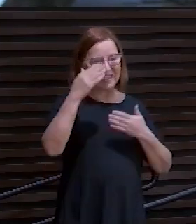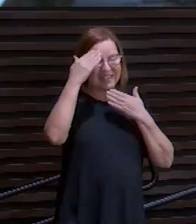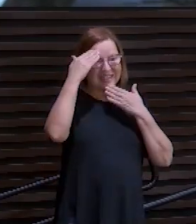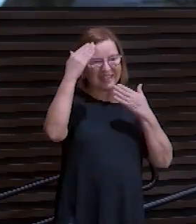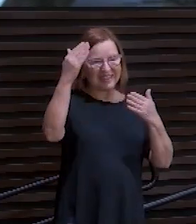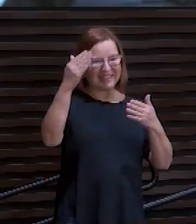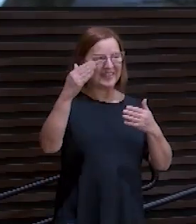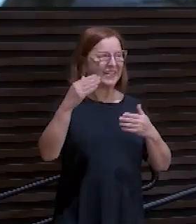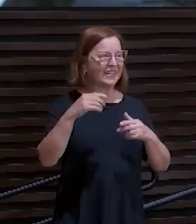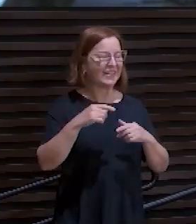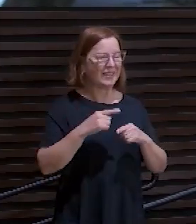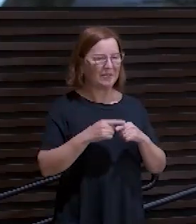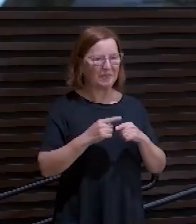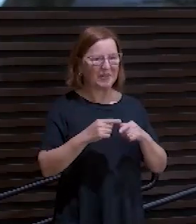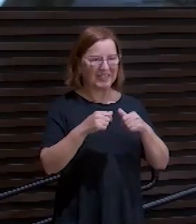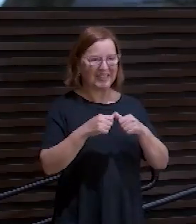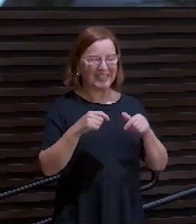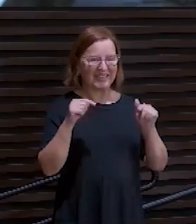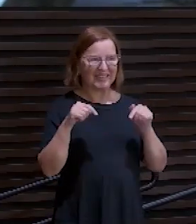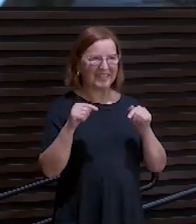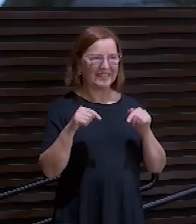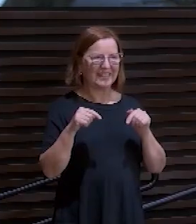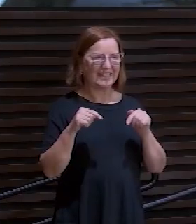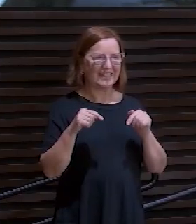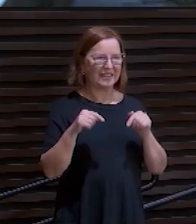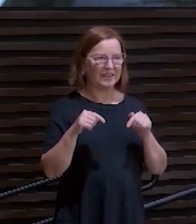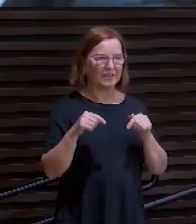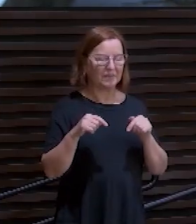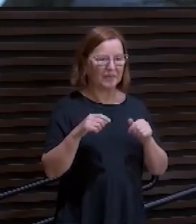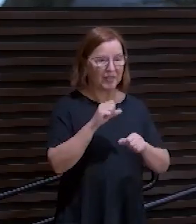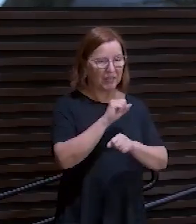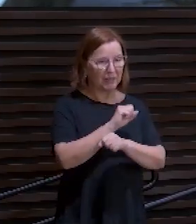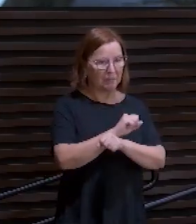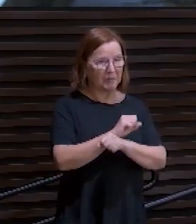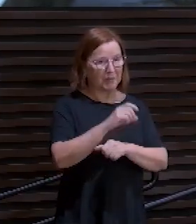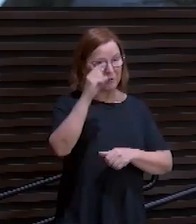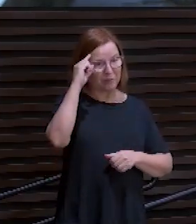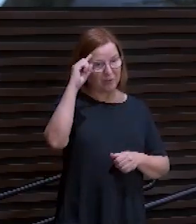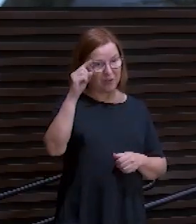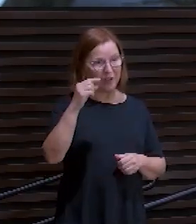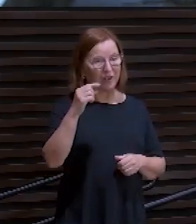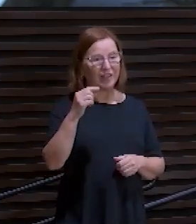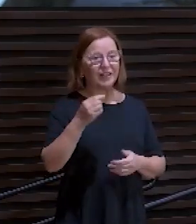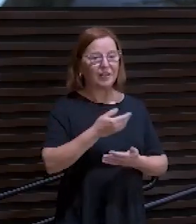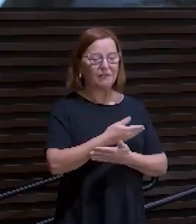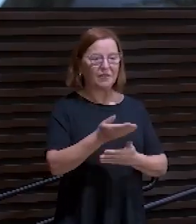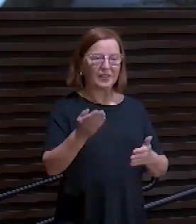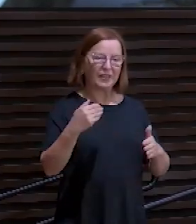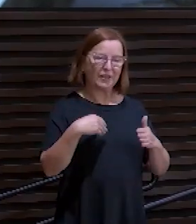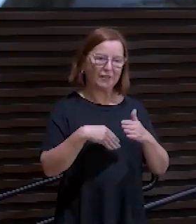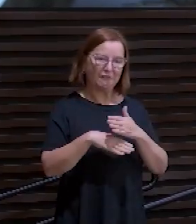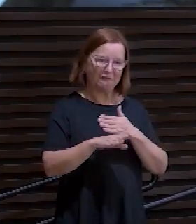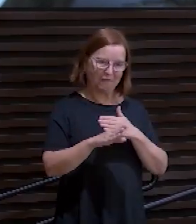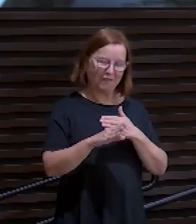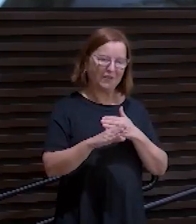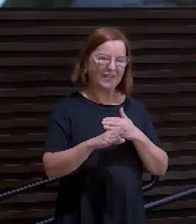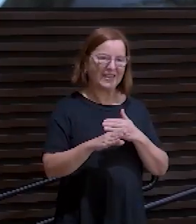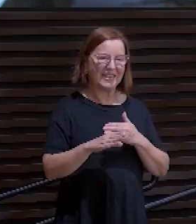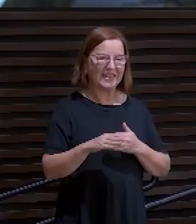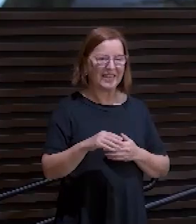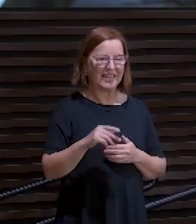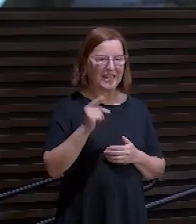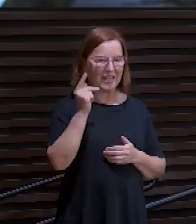oportunidade. Espero que, se vocês estiverem um dia na Paraíba, seja em Campina Grande ou em João Pessoa, onde nós temos uma